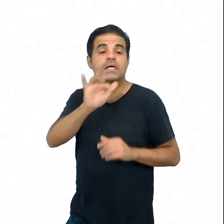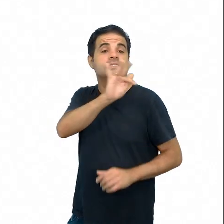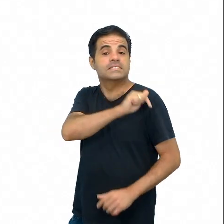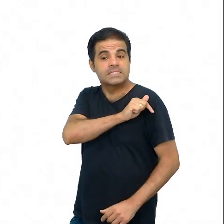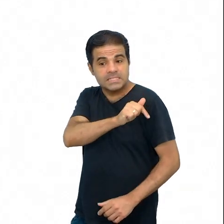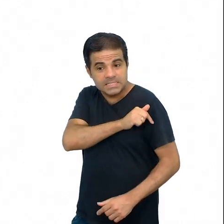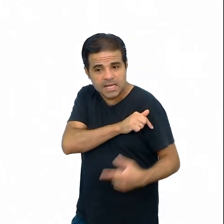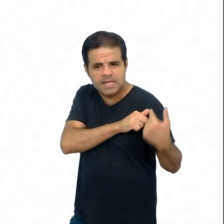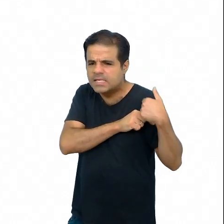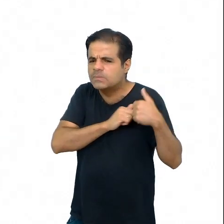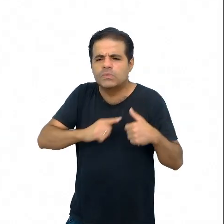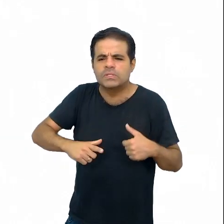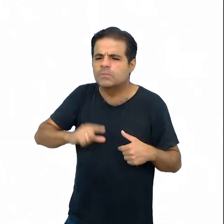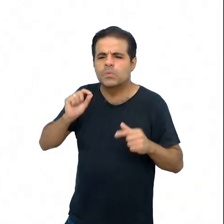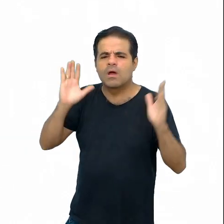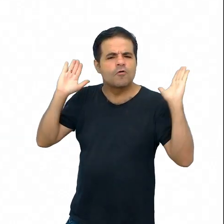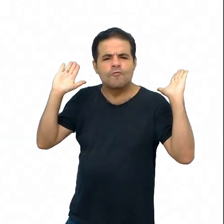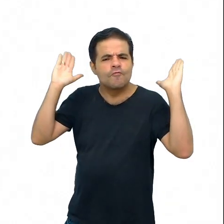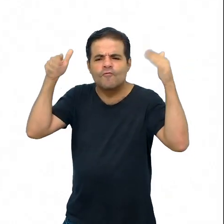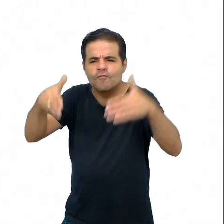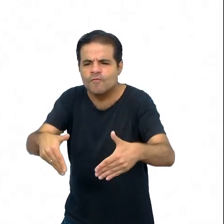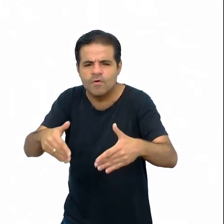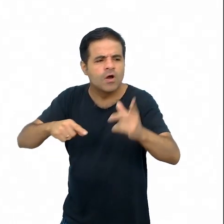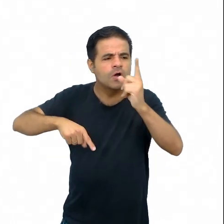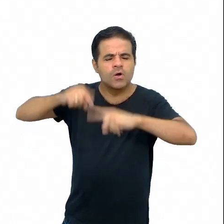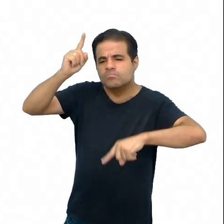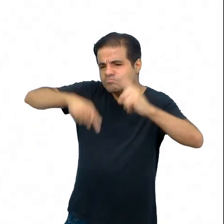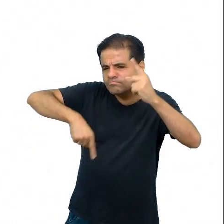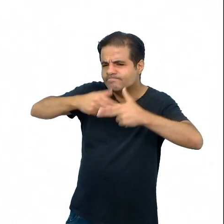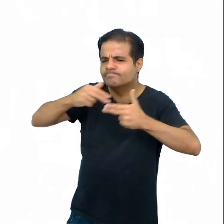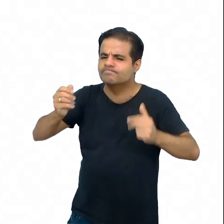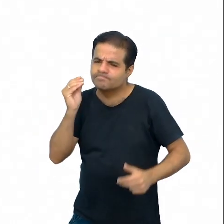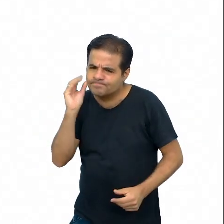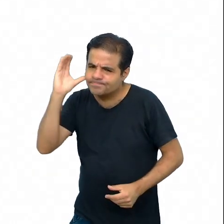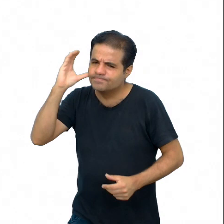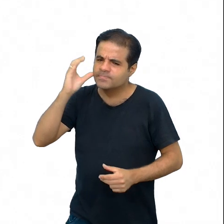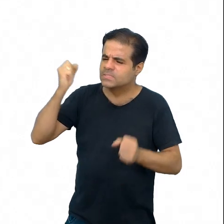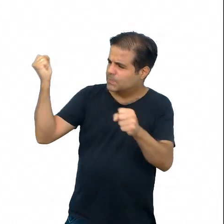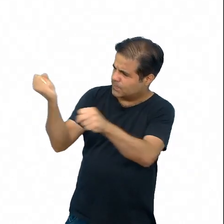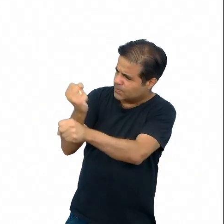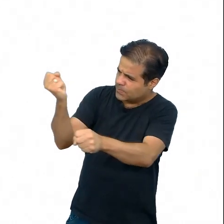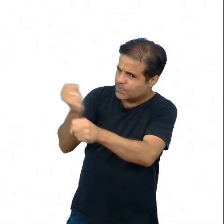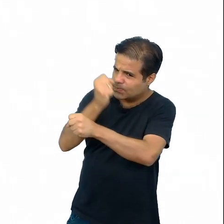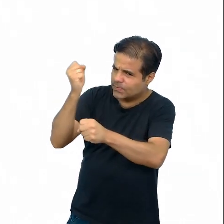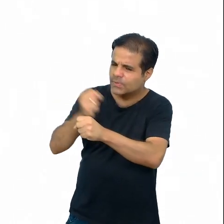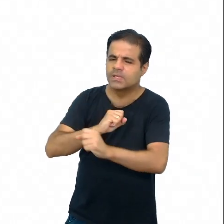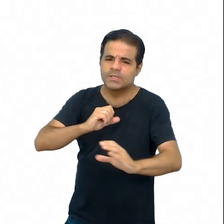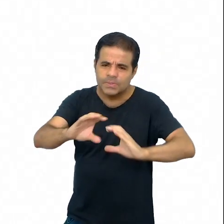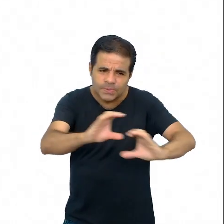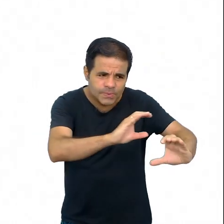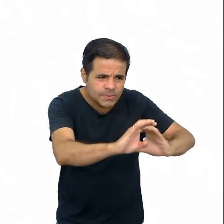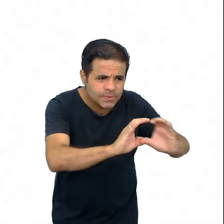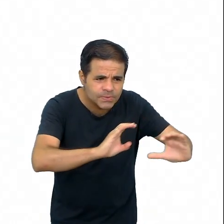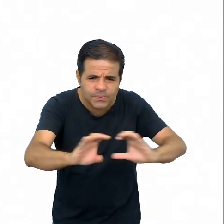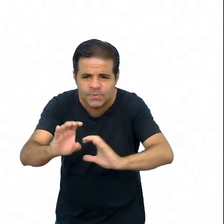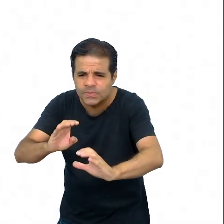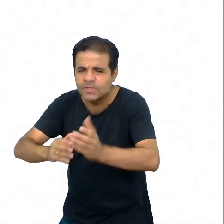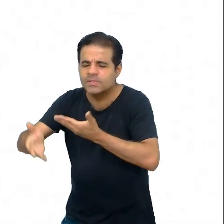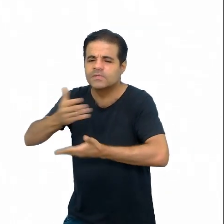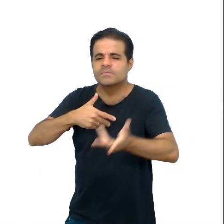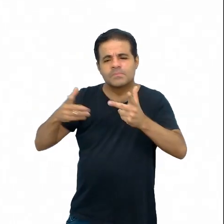ano, que temos aqui como enfoque, né, como objeto de conhecimento, reconstrução das condições de produção,